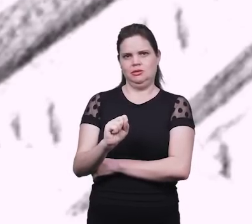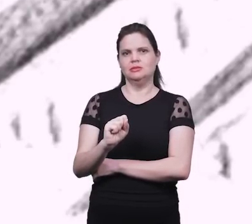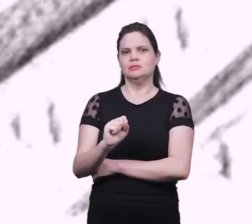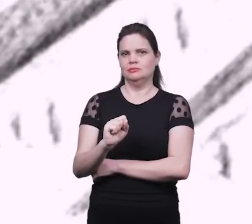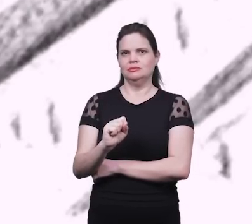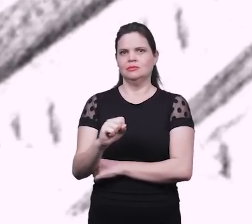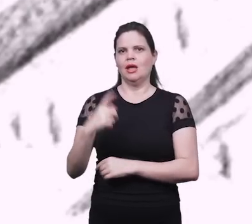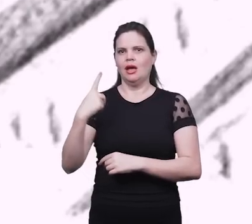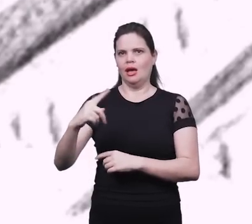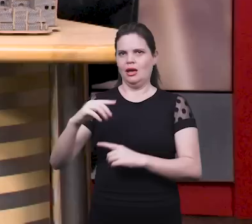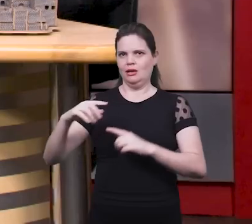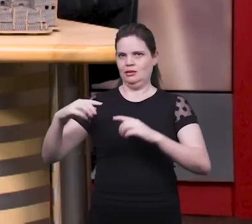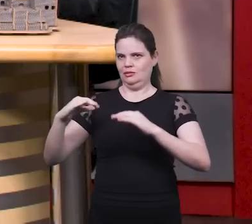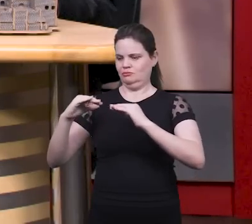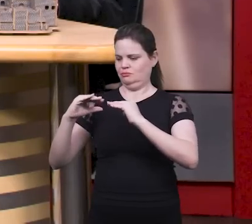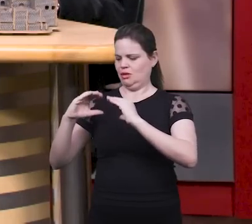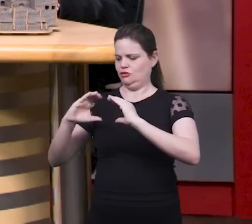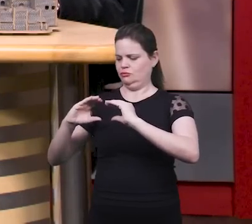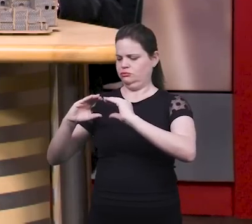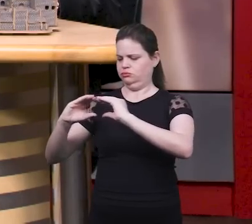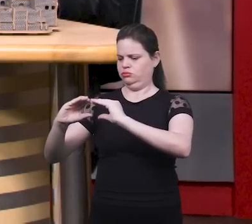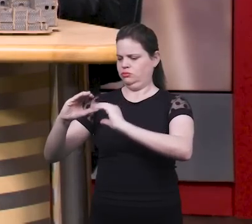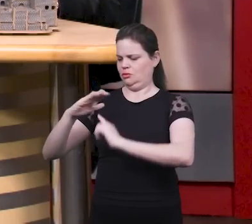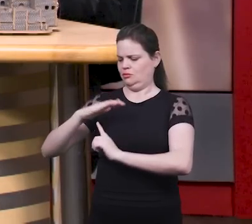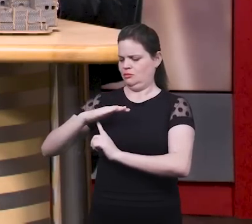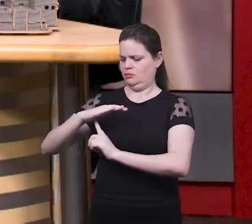46 metros por